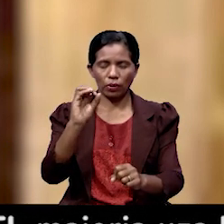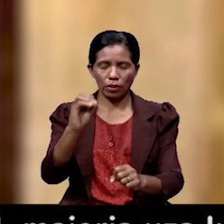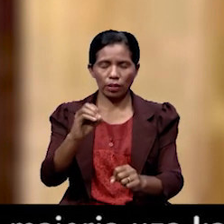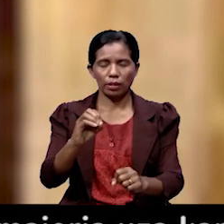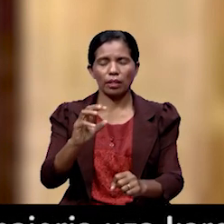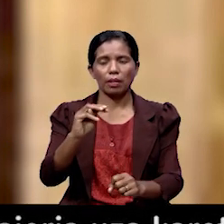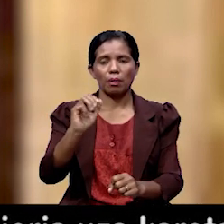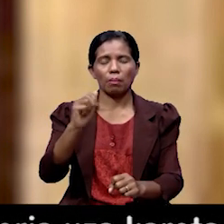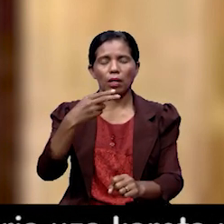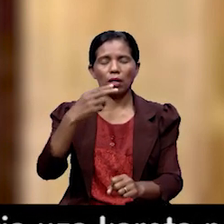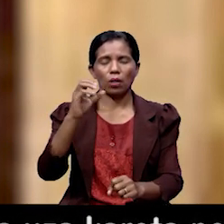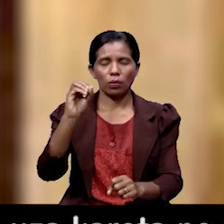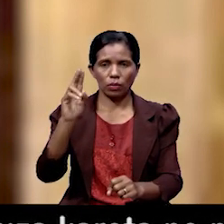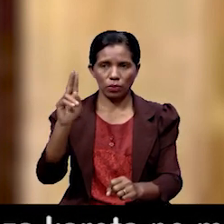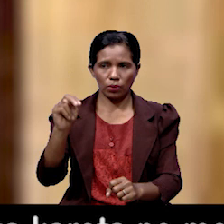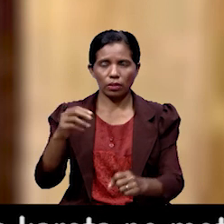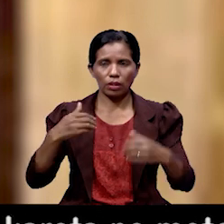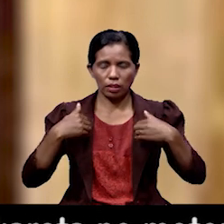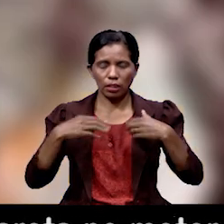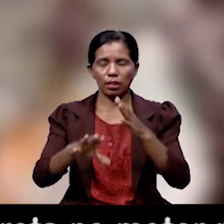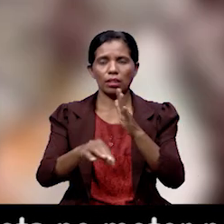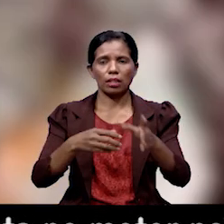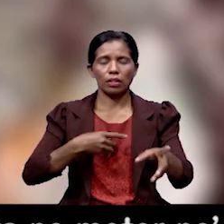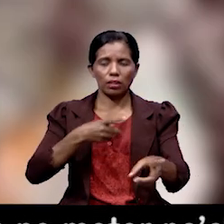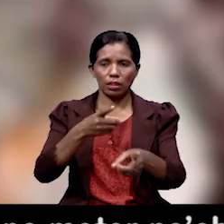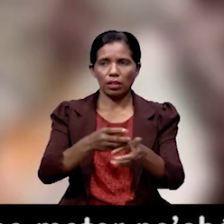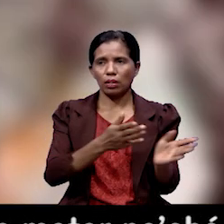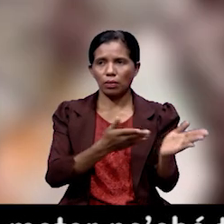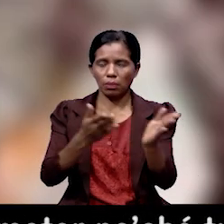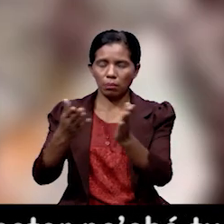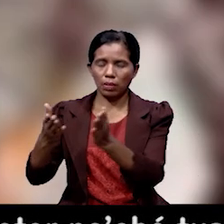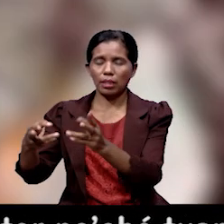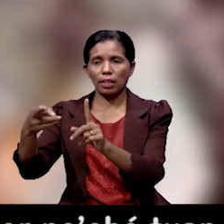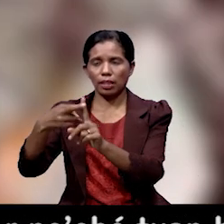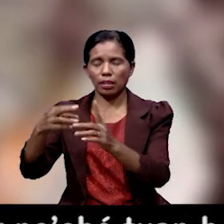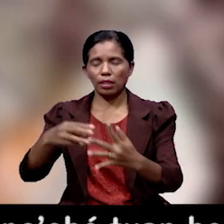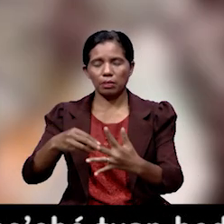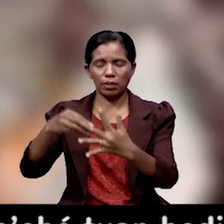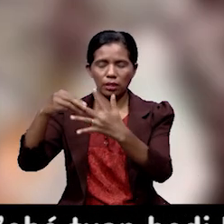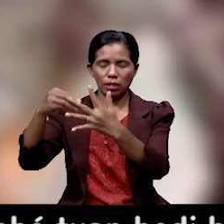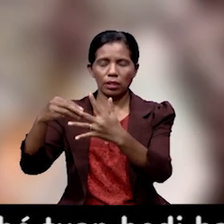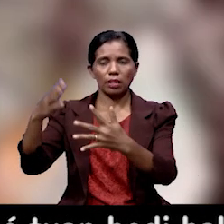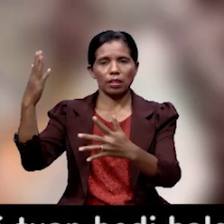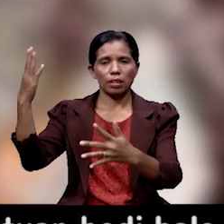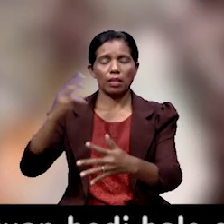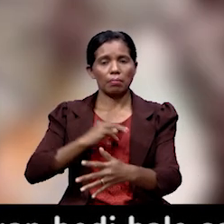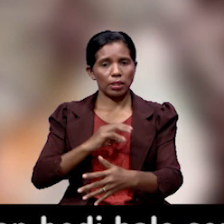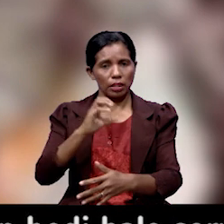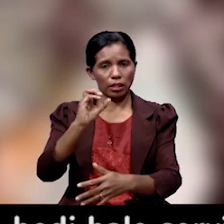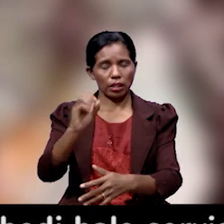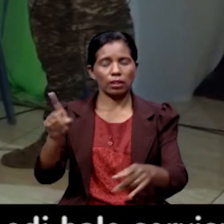Karathayano e a direito a tuhetan ondra funebre no hakoi iha Semitério Espesiál Jardim dos Herois da Pátria Metinaro